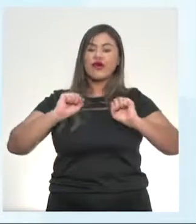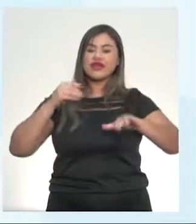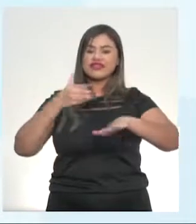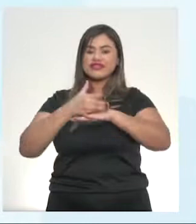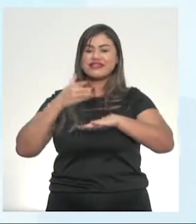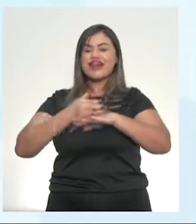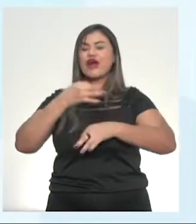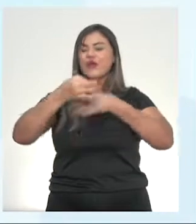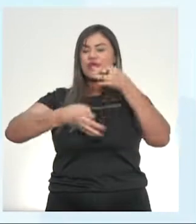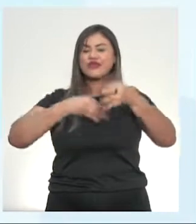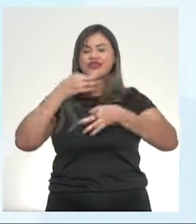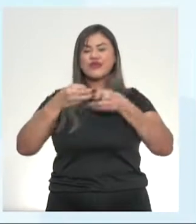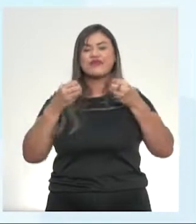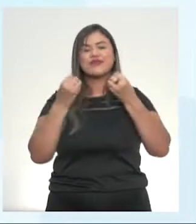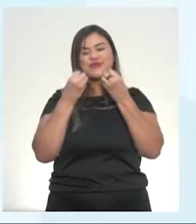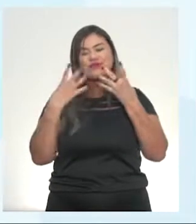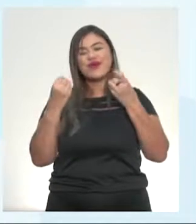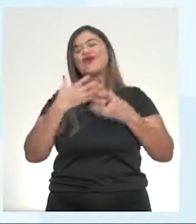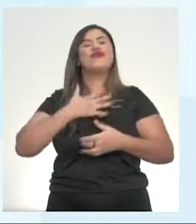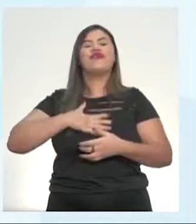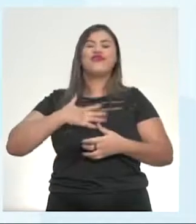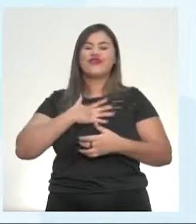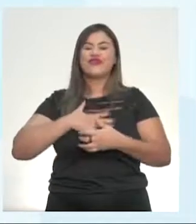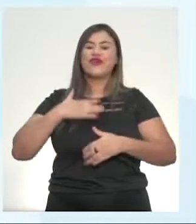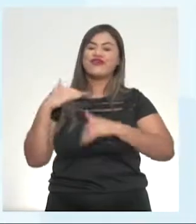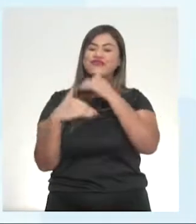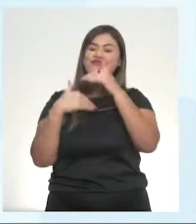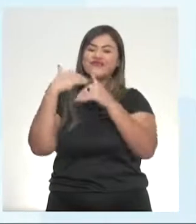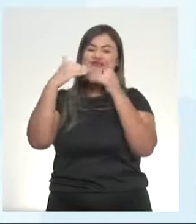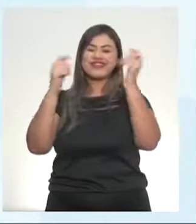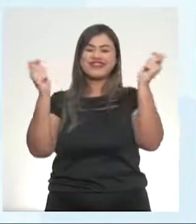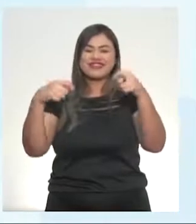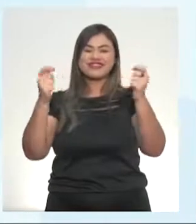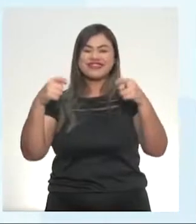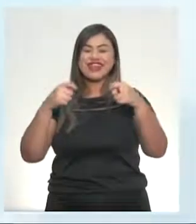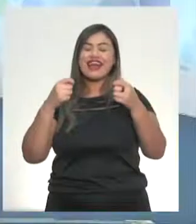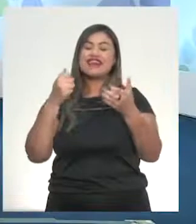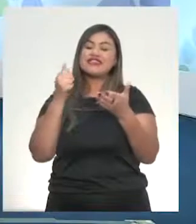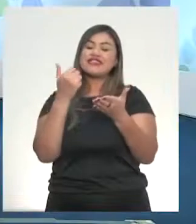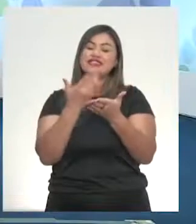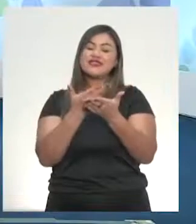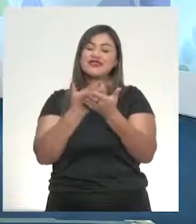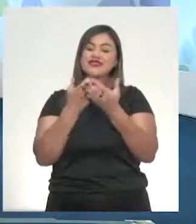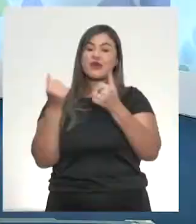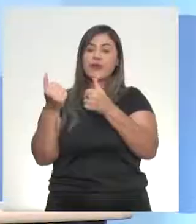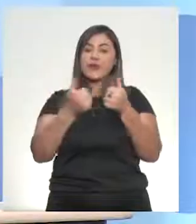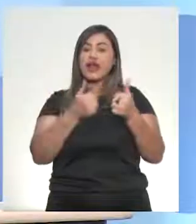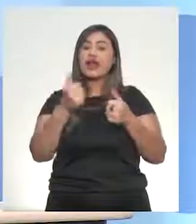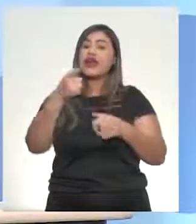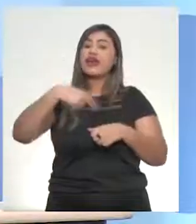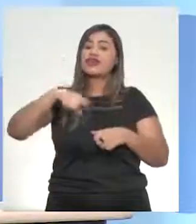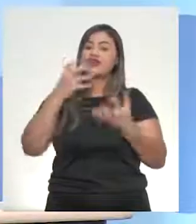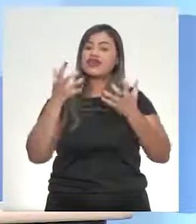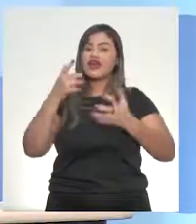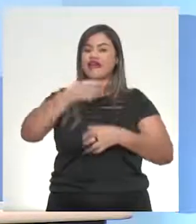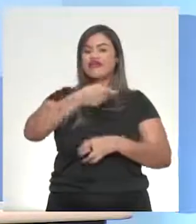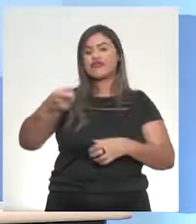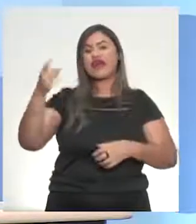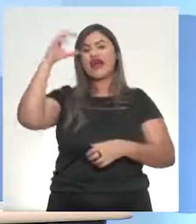mande a sua opinião, que é sempre muito importante para a gente poder evoluir e sempre poder melhorar a nossa aula, porque a gente está querendo mesmo é que você aprenda cada dia